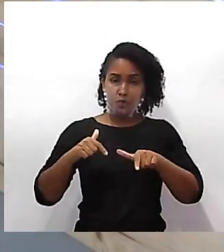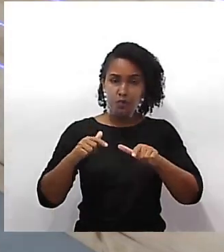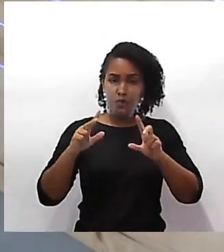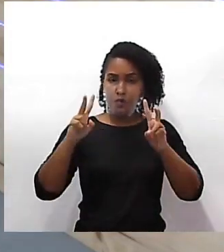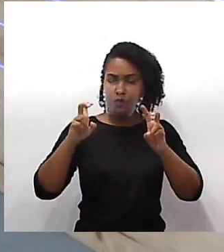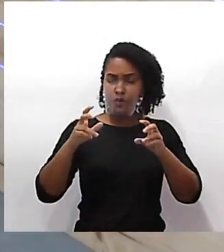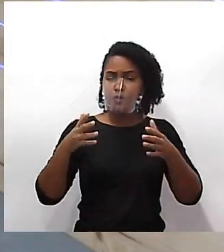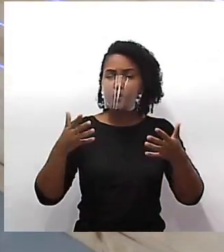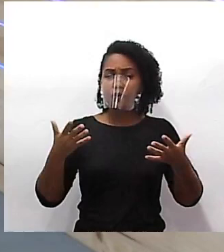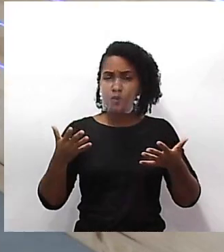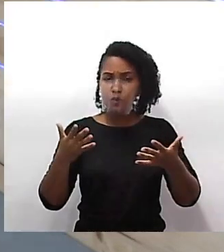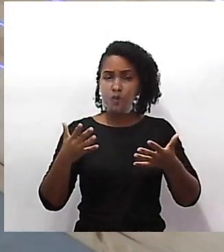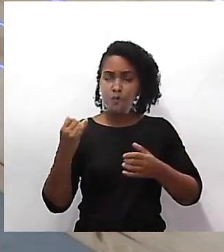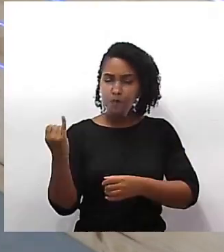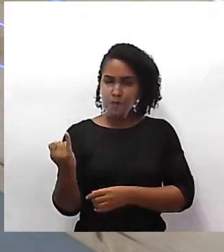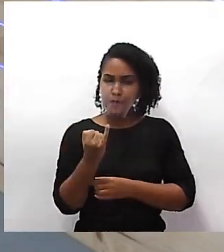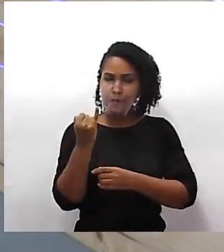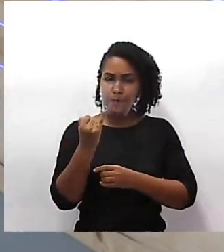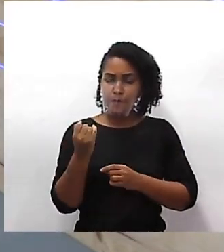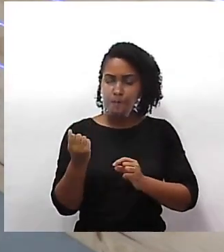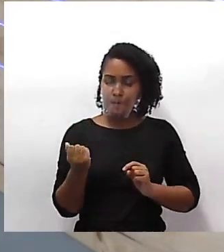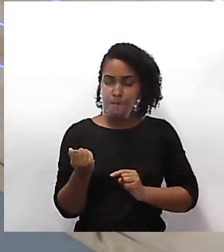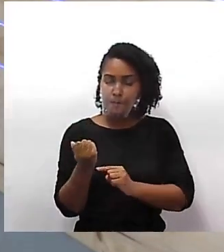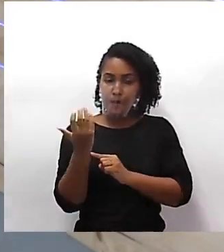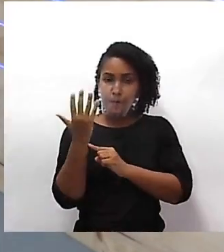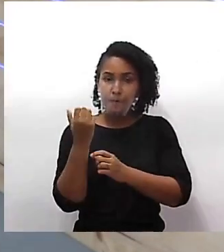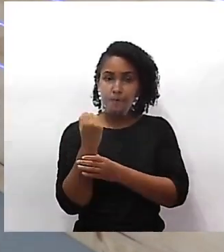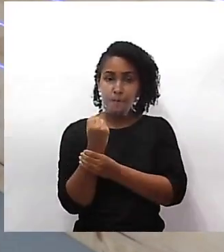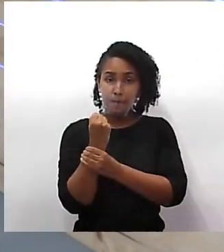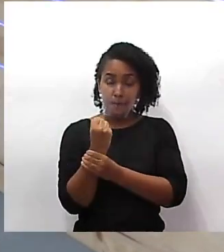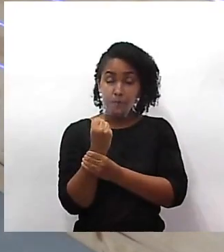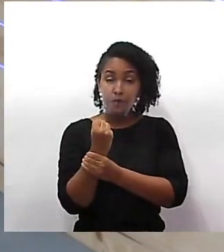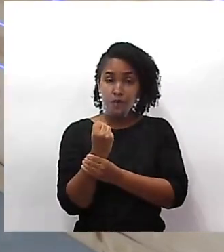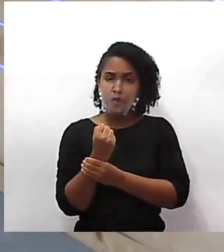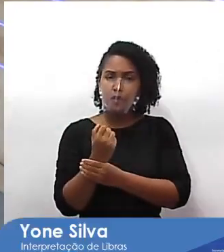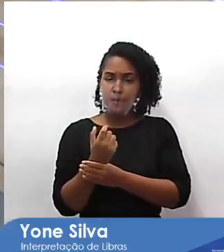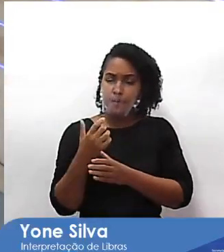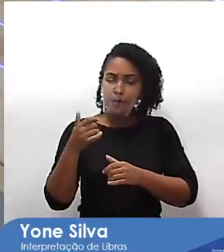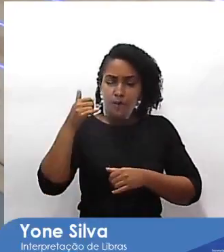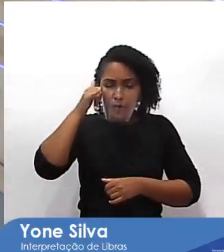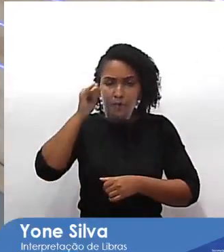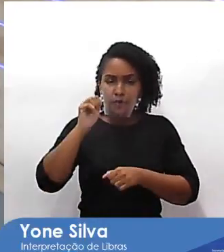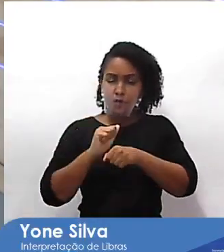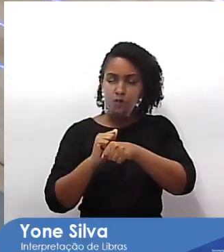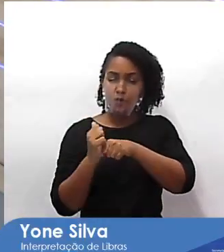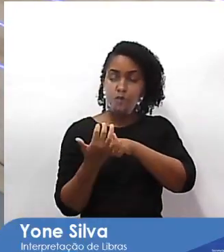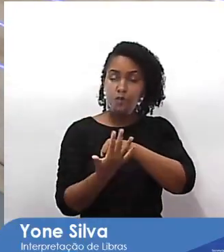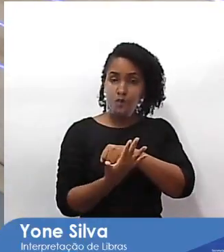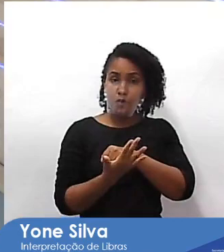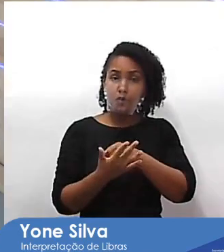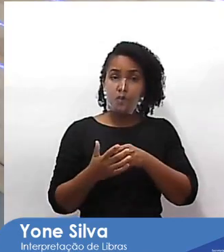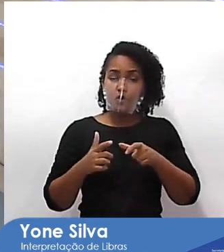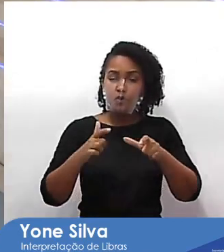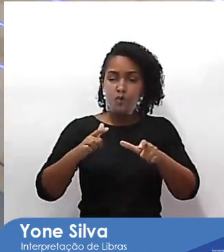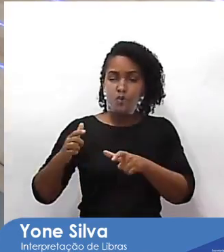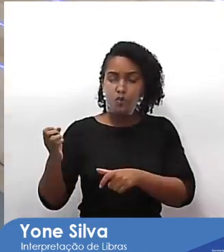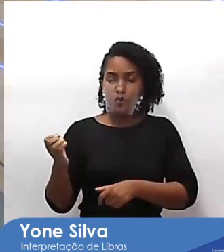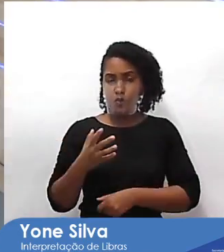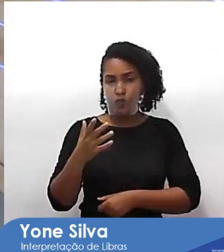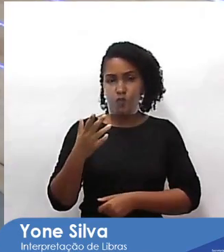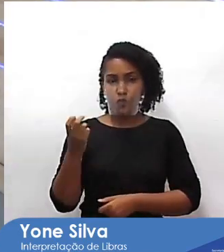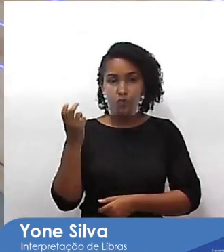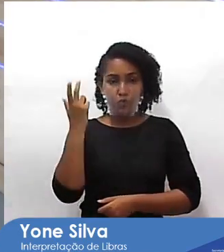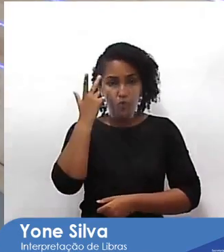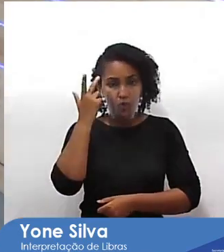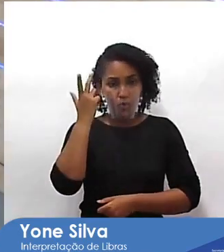tema hoje é a importância da biossegurança para a prevenção da Covid-19 no novo normal